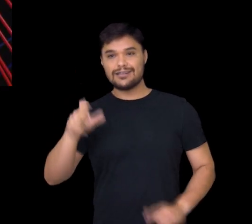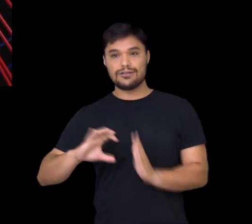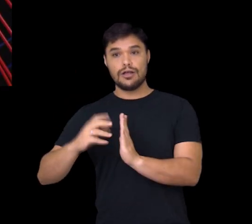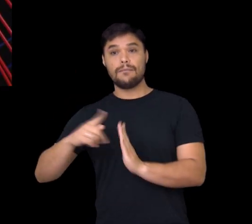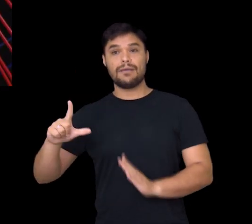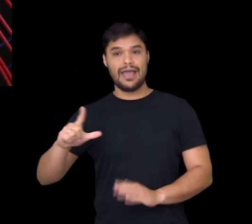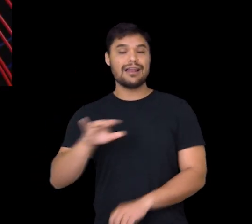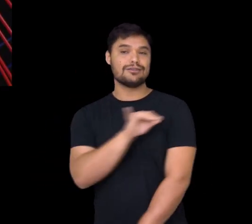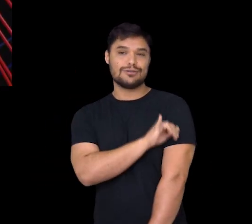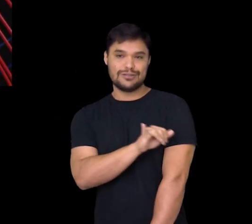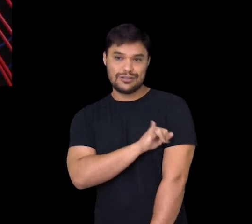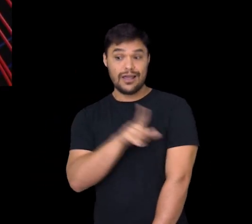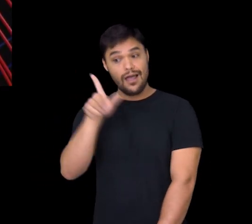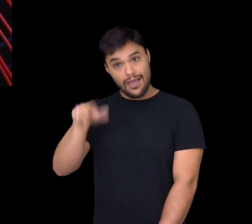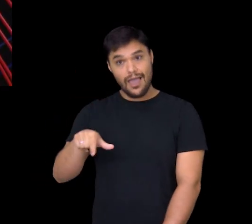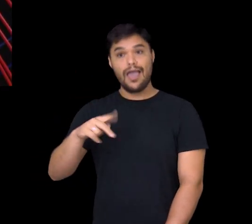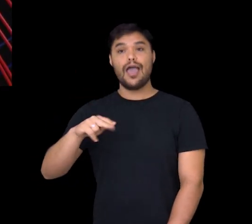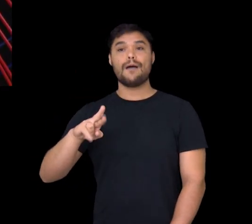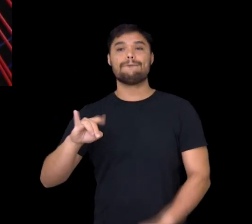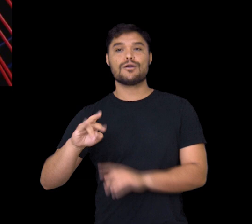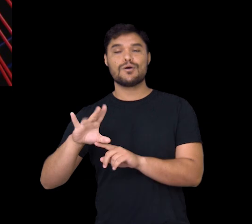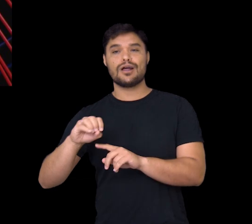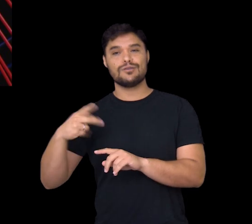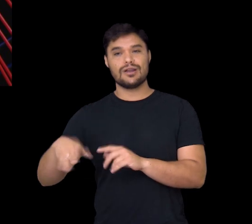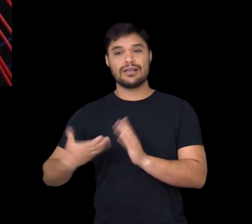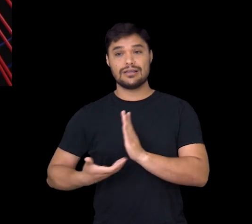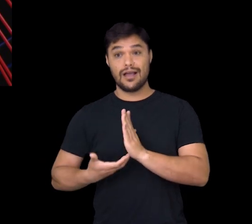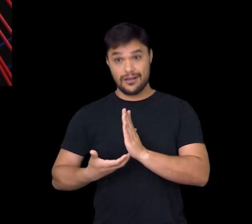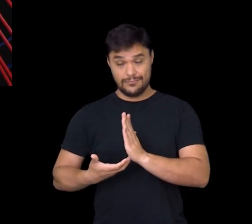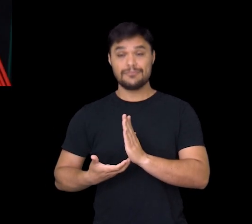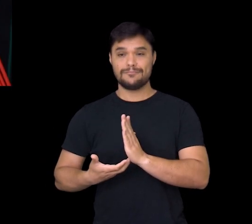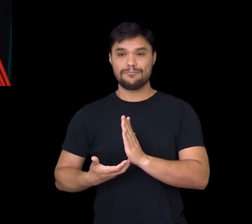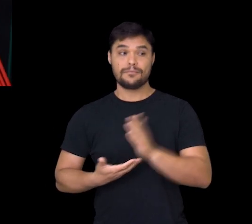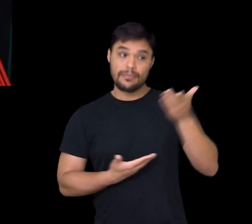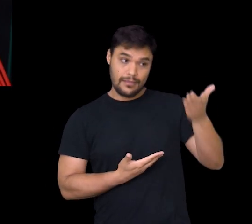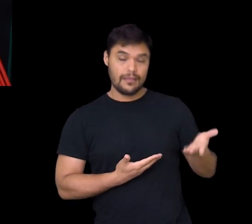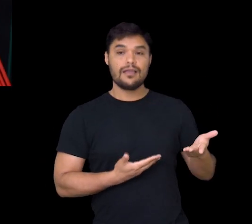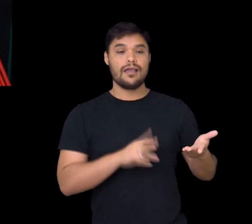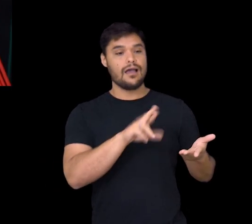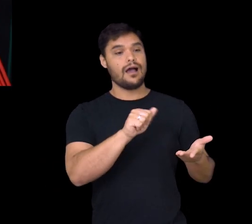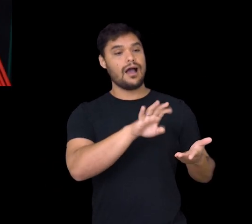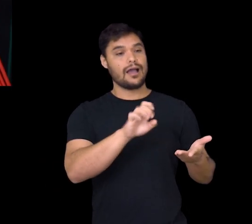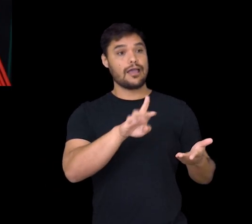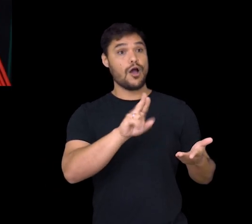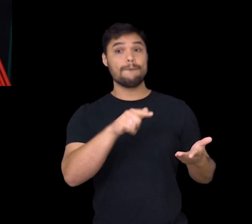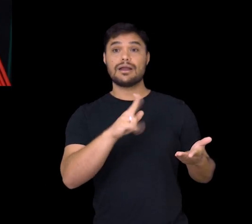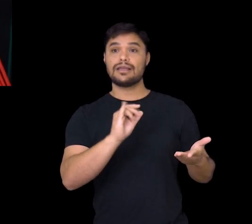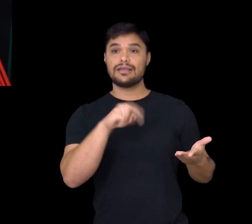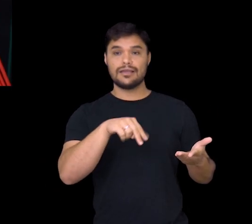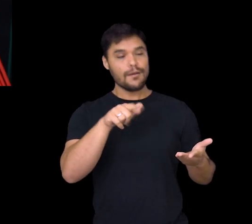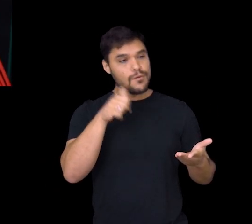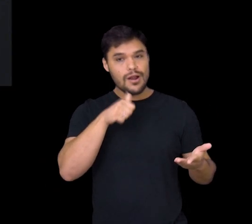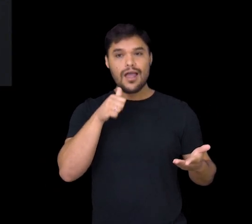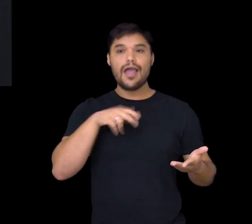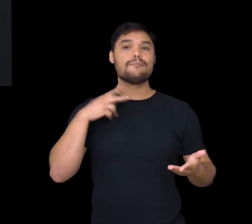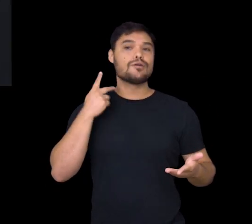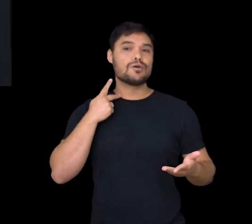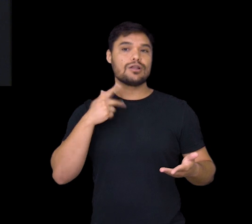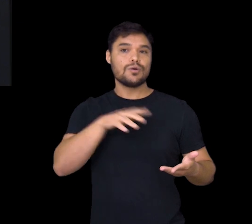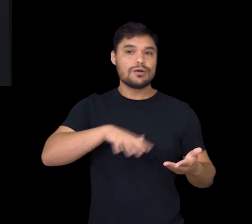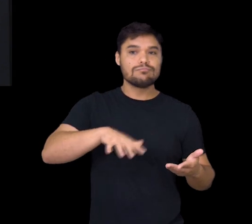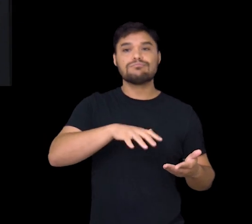Soraya Santos, do PL do Rio de Janeiro, que é procuradora da mulher na Câmara dos Deputados, e também com Raquel Branquinho,